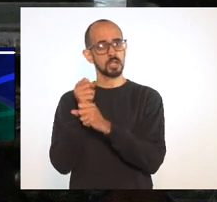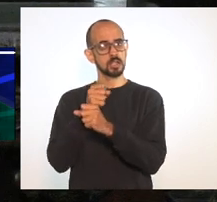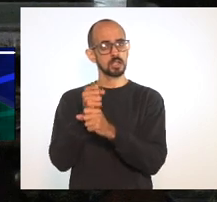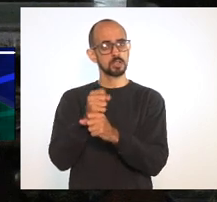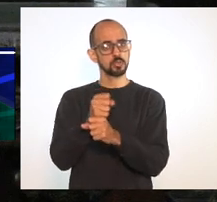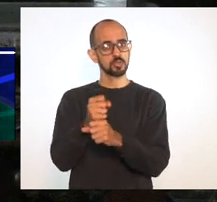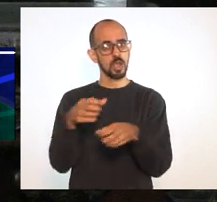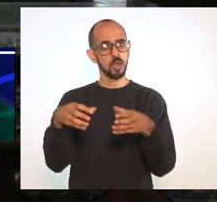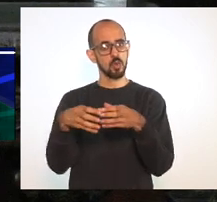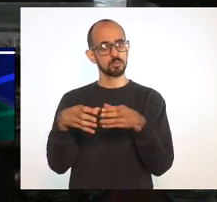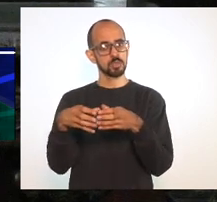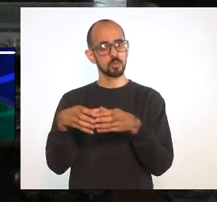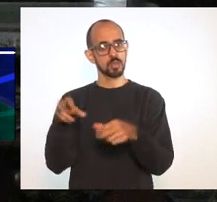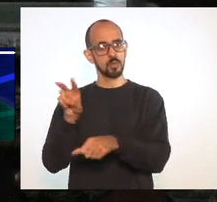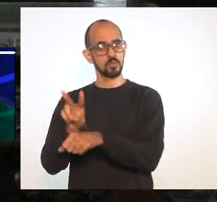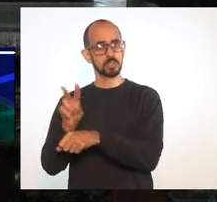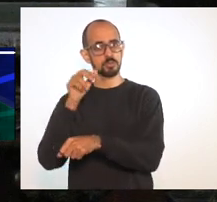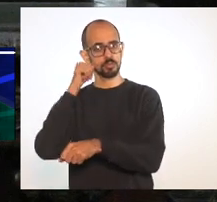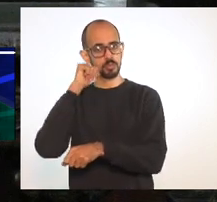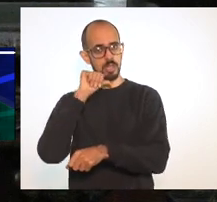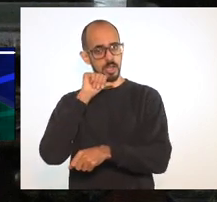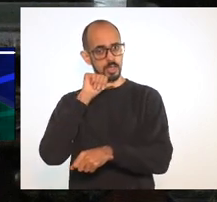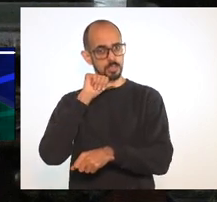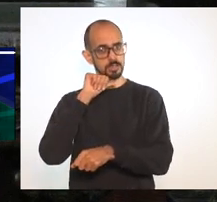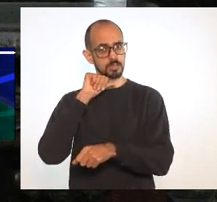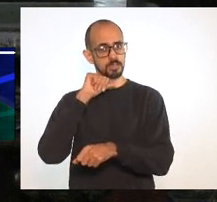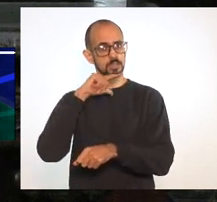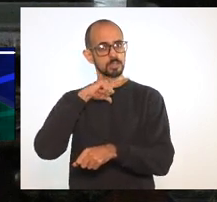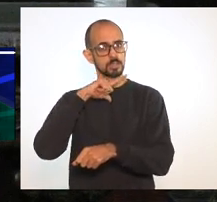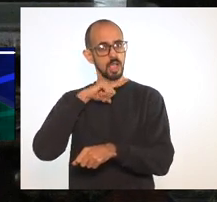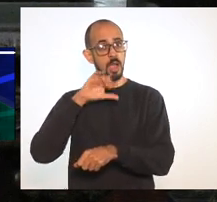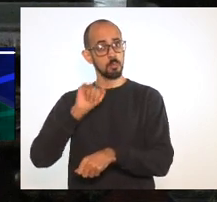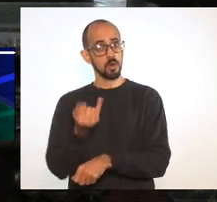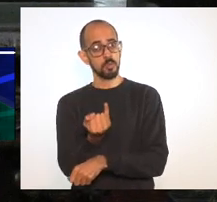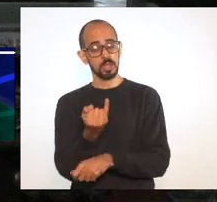dos Direitos da Mulher tem aproveitado